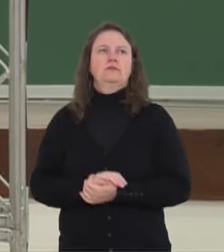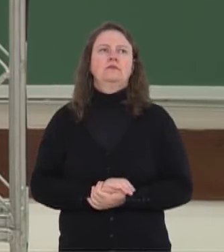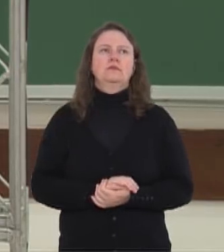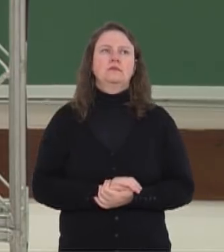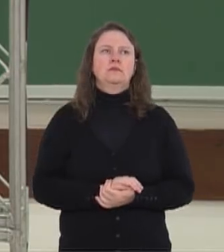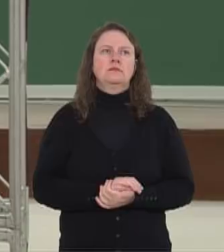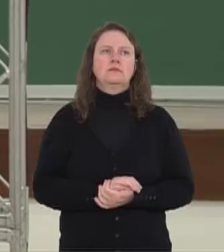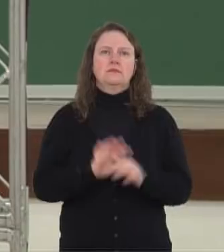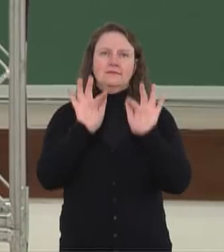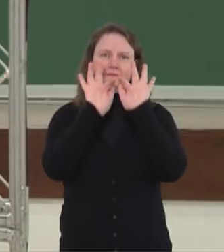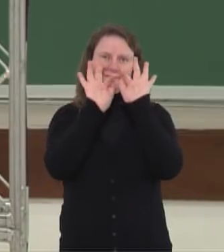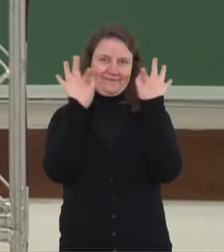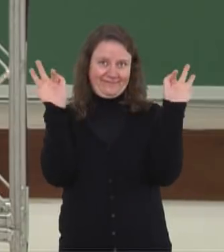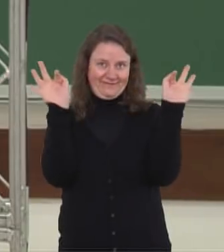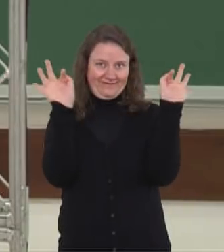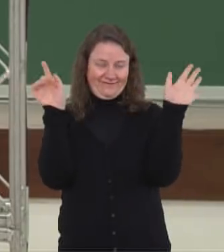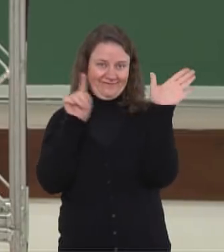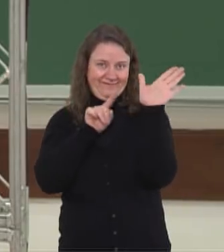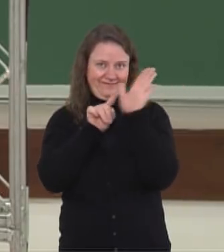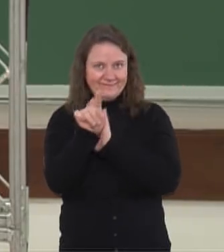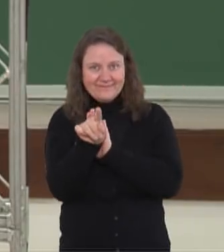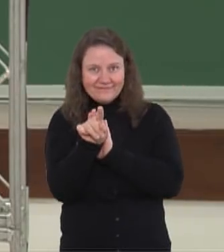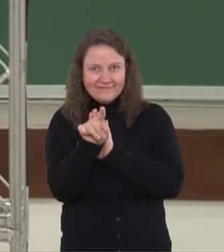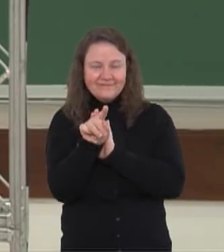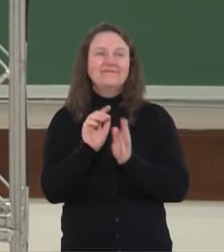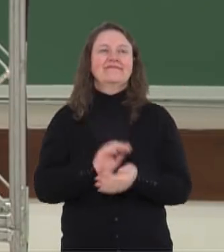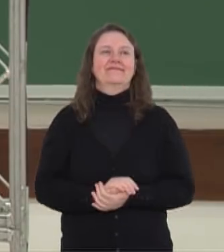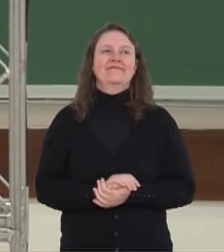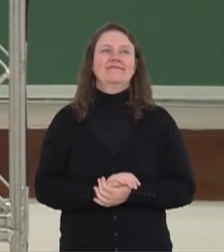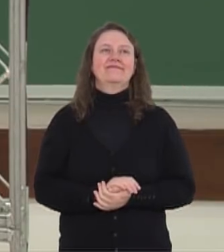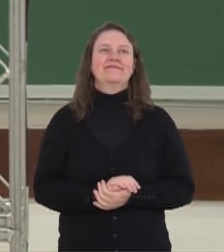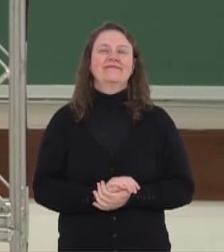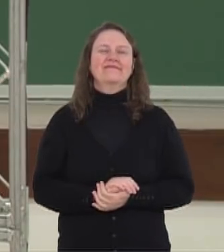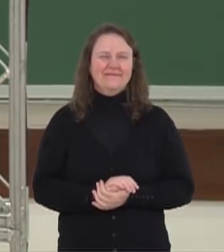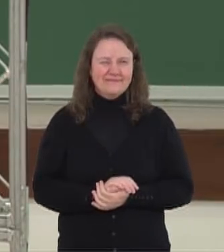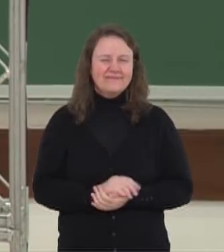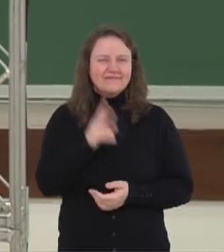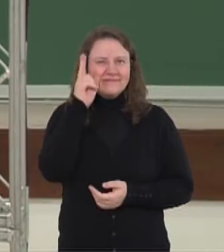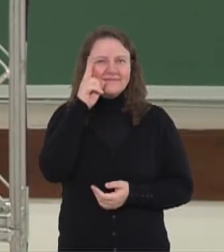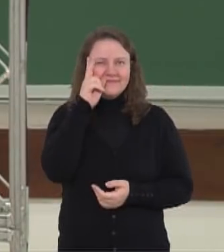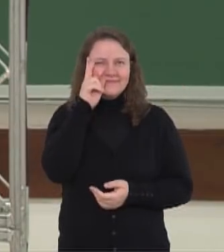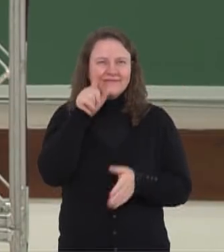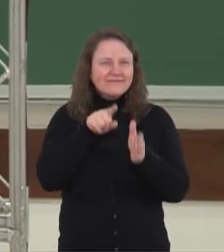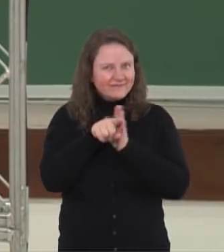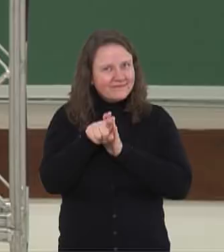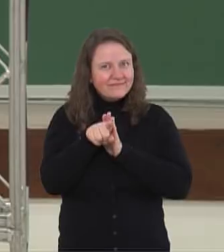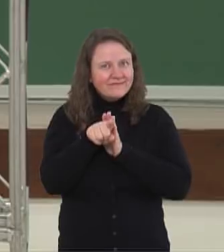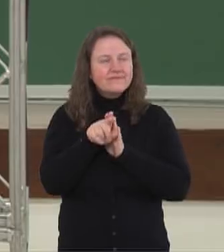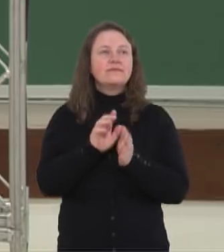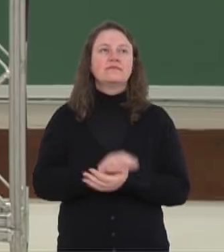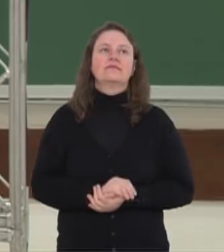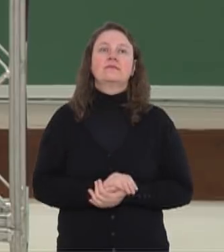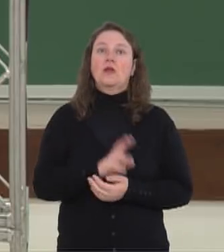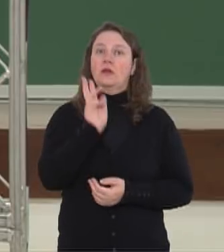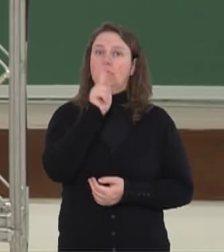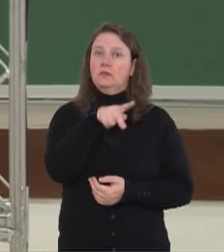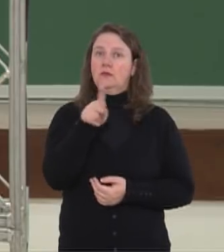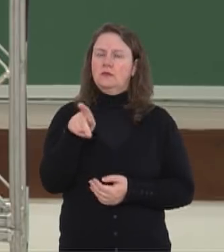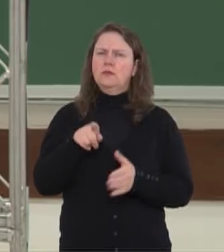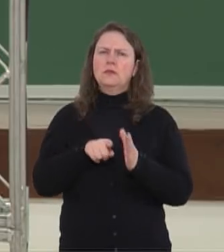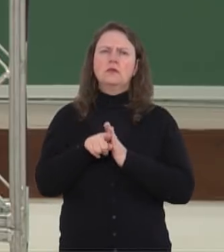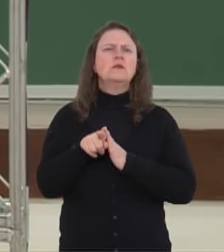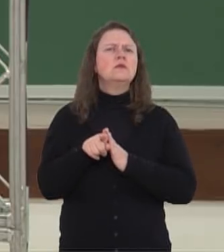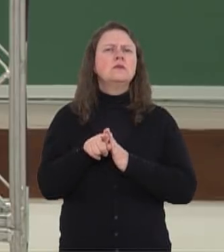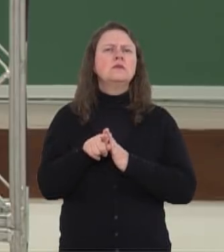When is your birthday? Remember this question? Lembram dessa perguntinha? A teacher fez essa pergunta